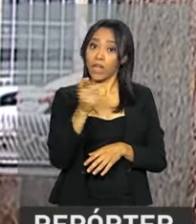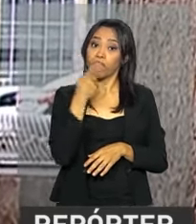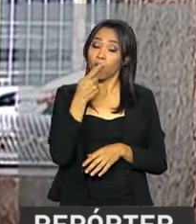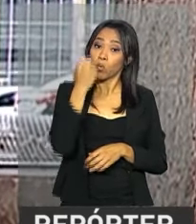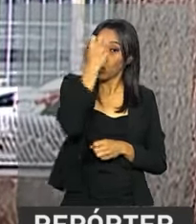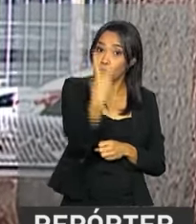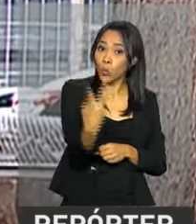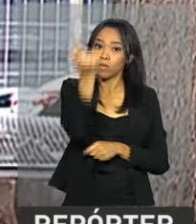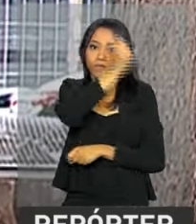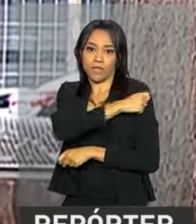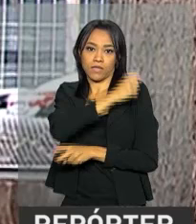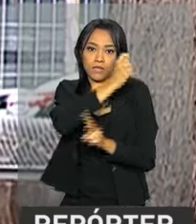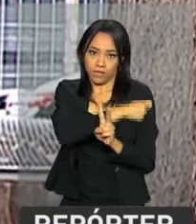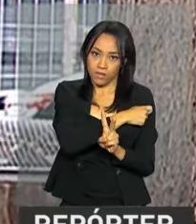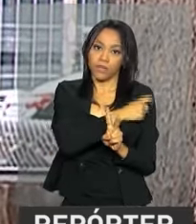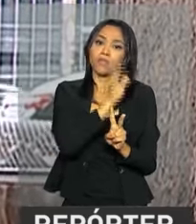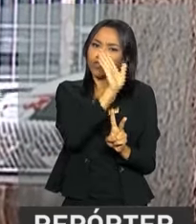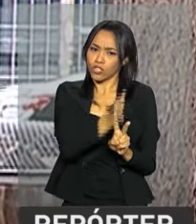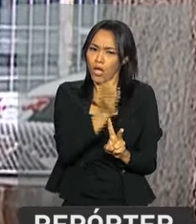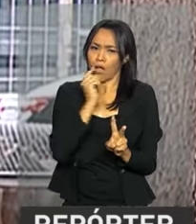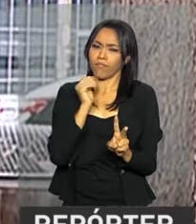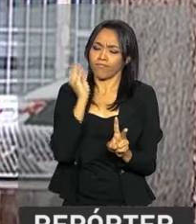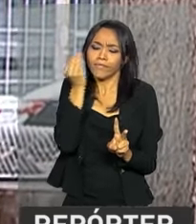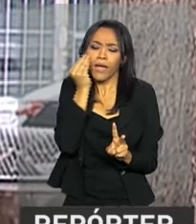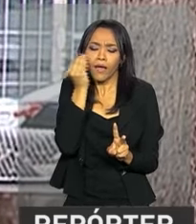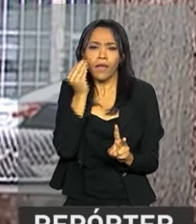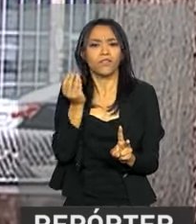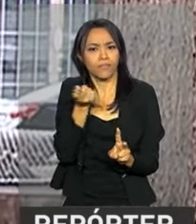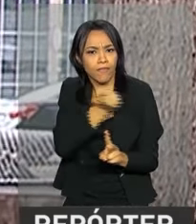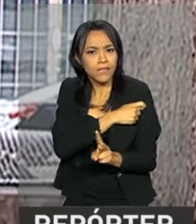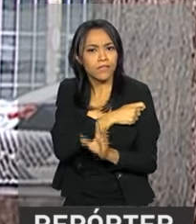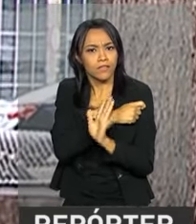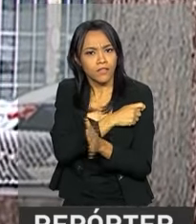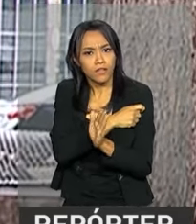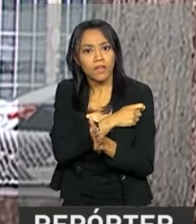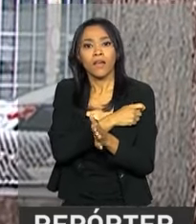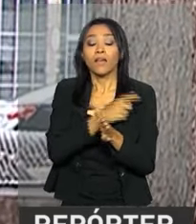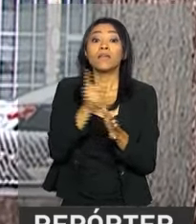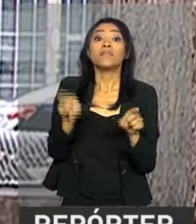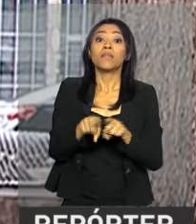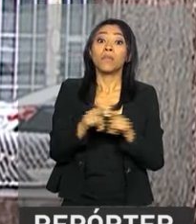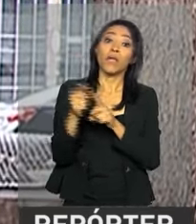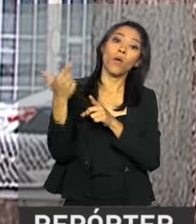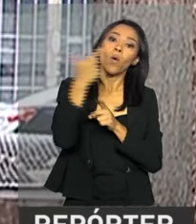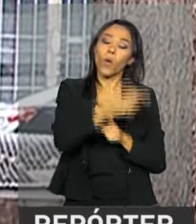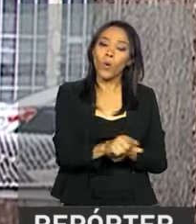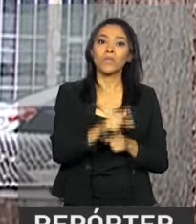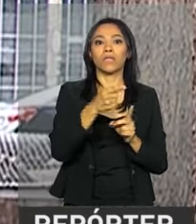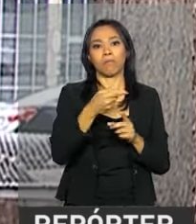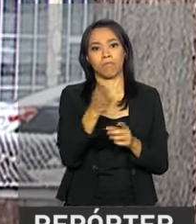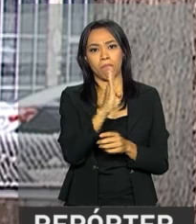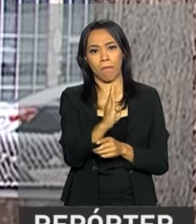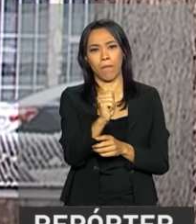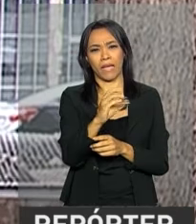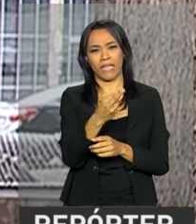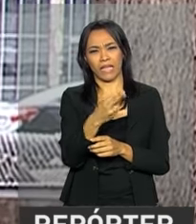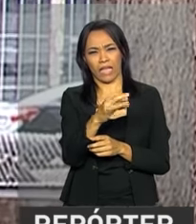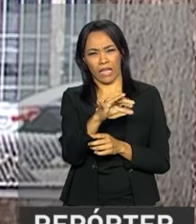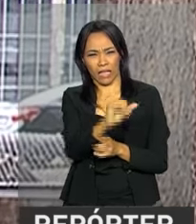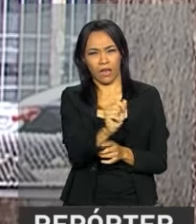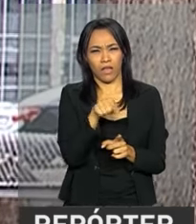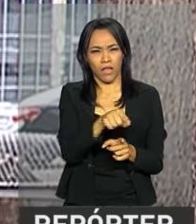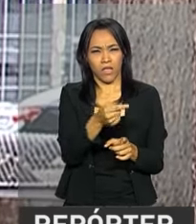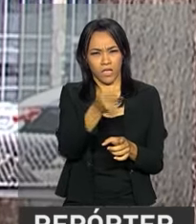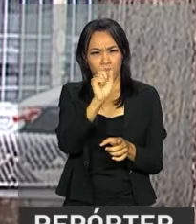desenvolvidas e que já estão em fase de testes e mencionou também as pesquisas com a bactéria volia que é aquela bactéria que é